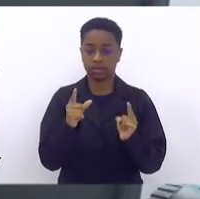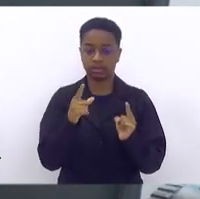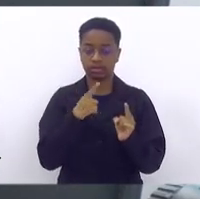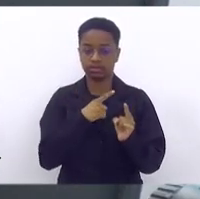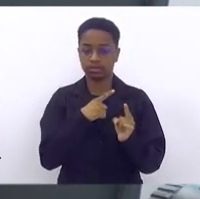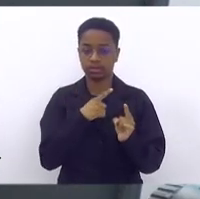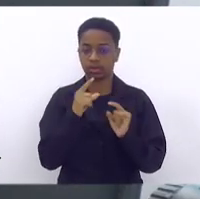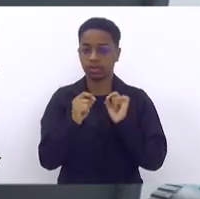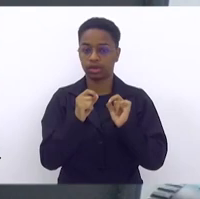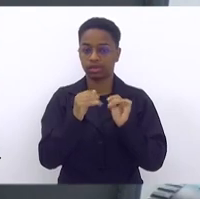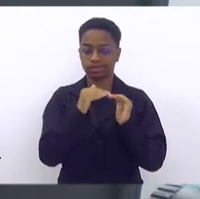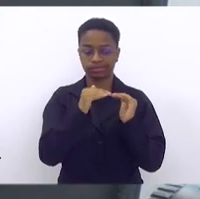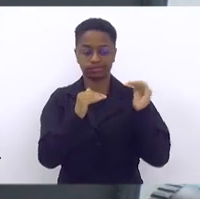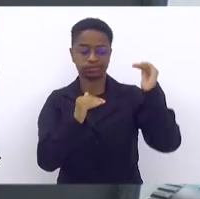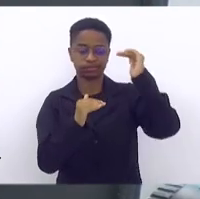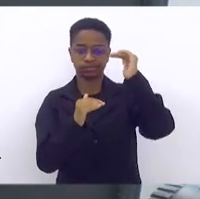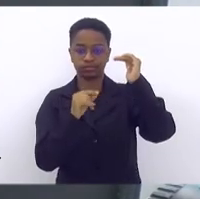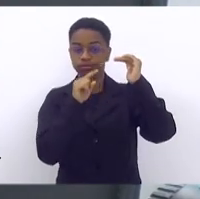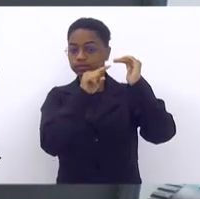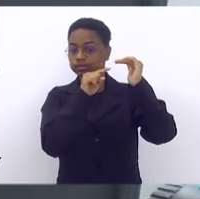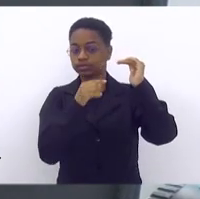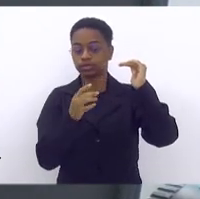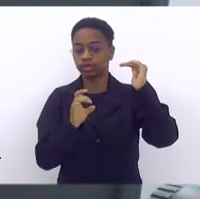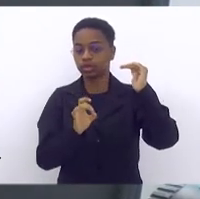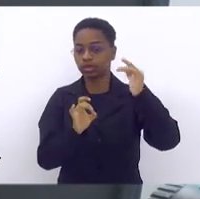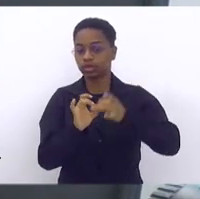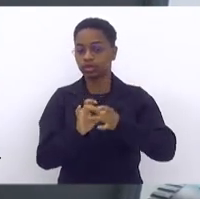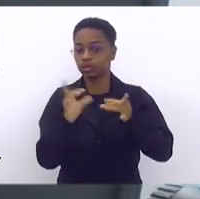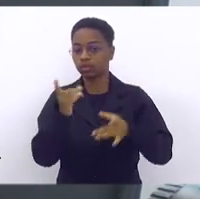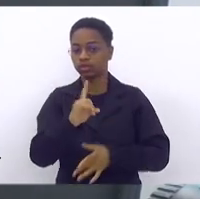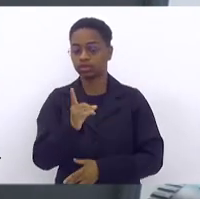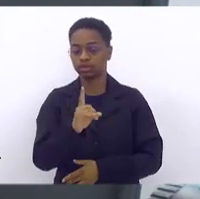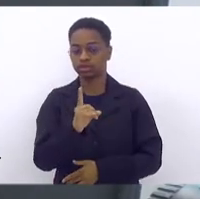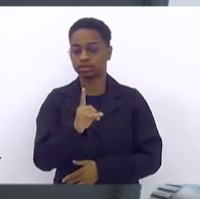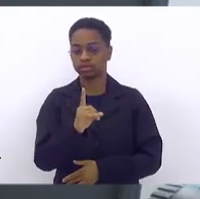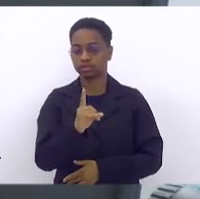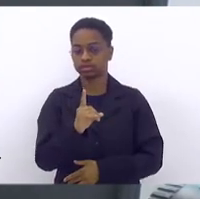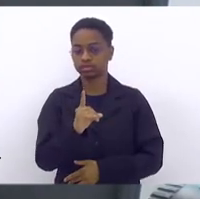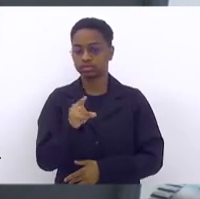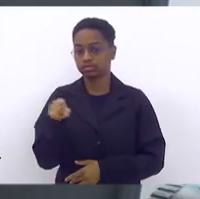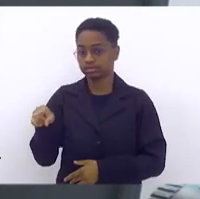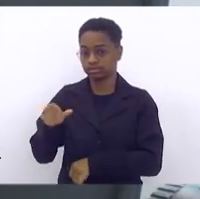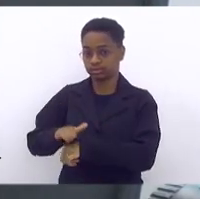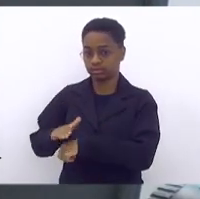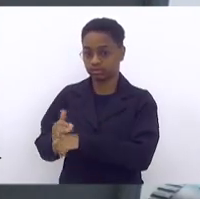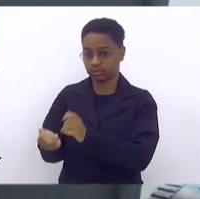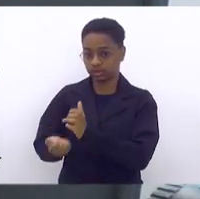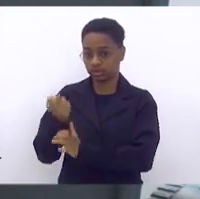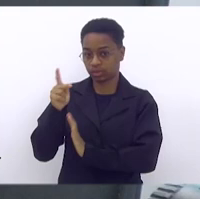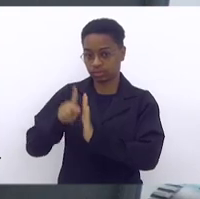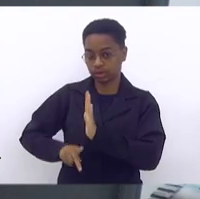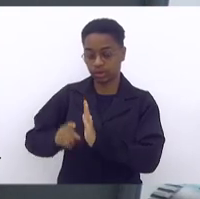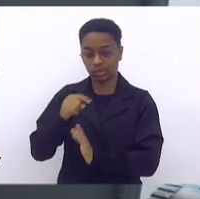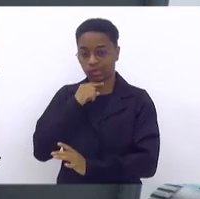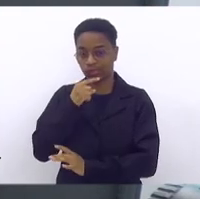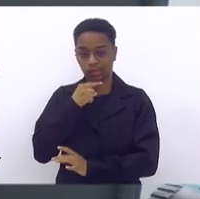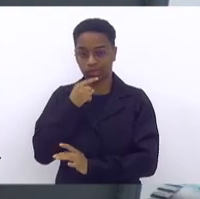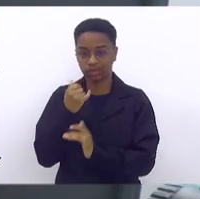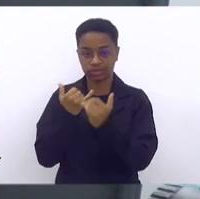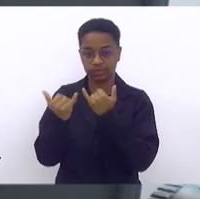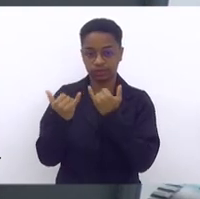grau hierárquico que não permite que o próprio idealizador do projeto possa ter